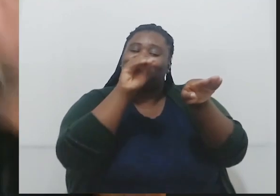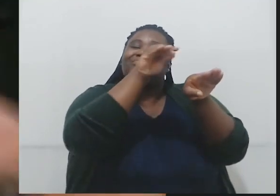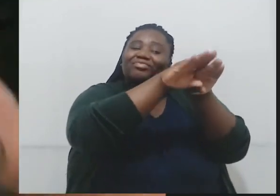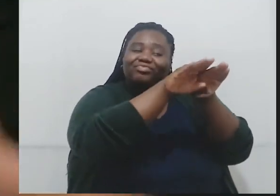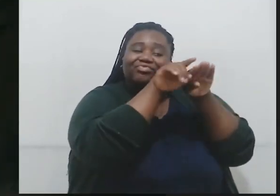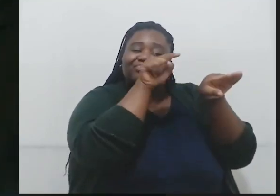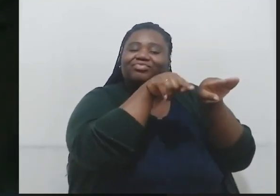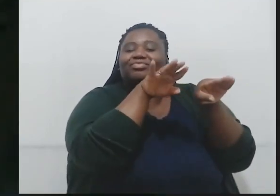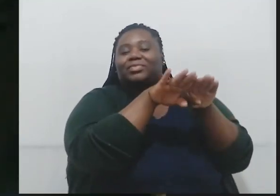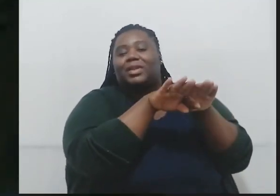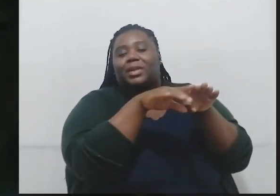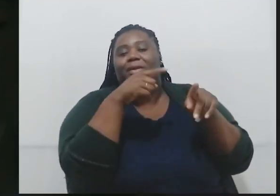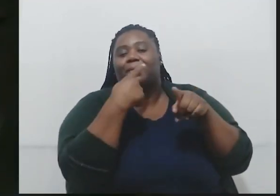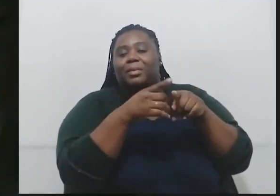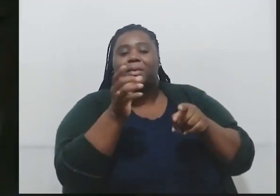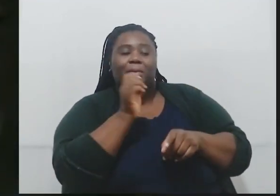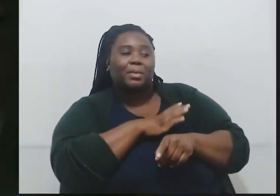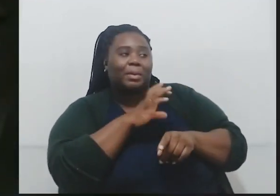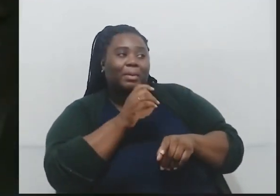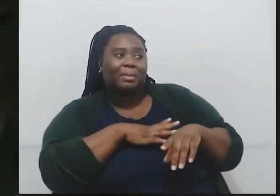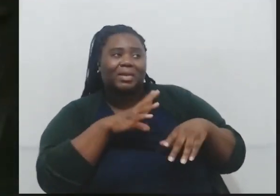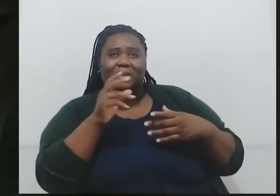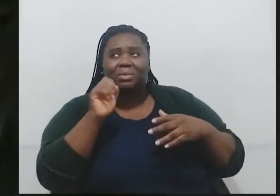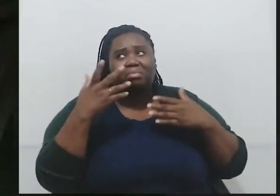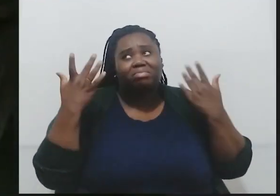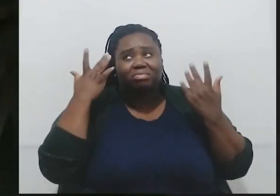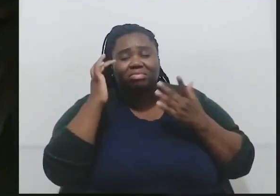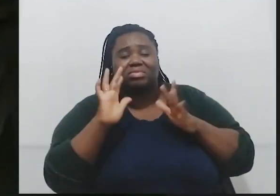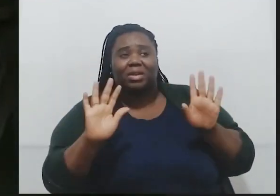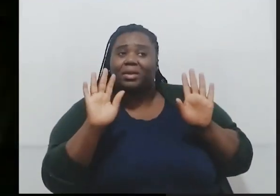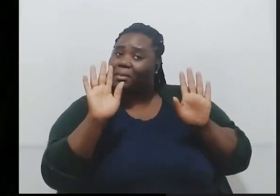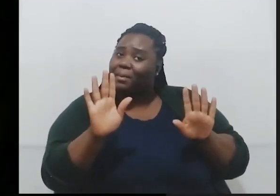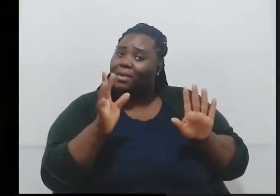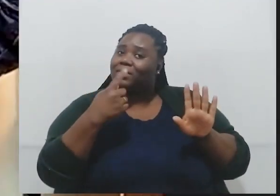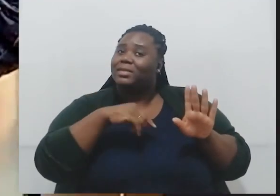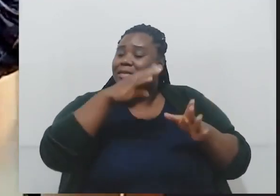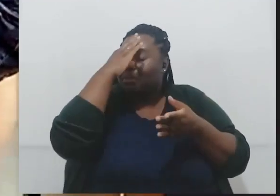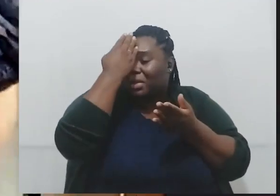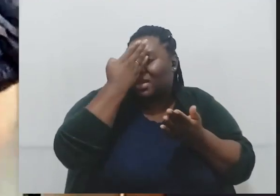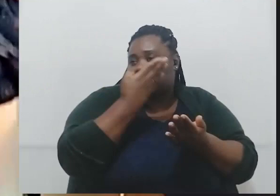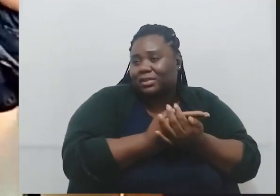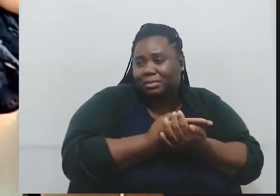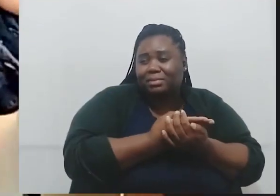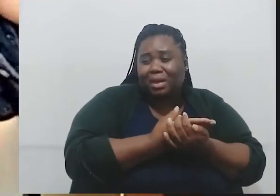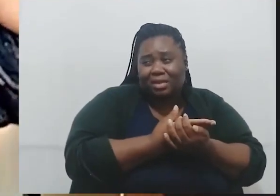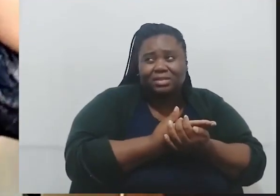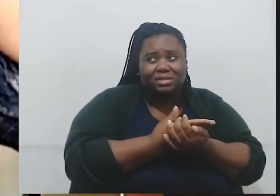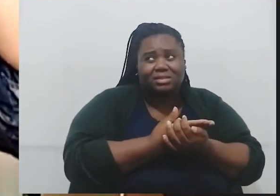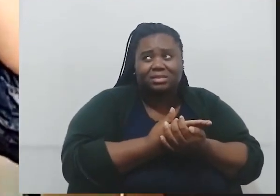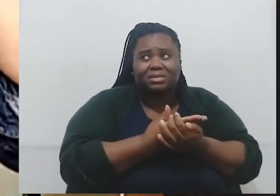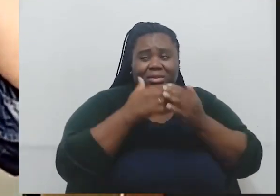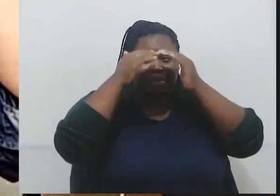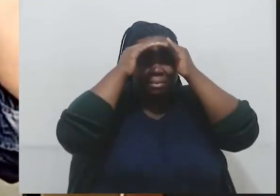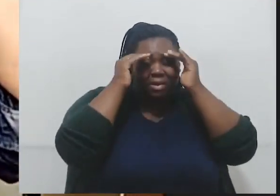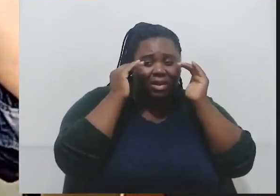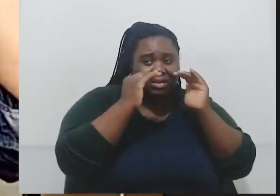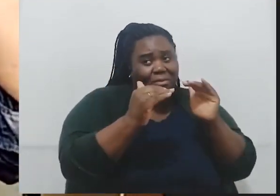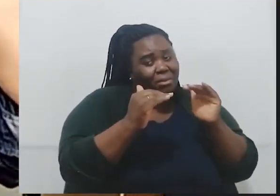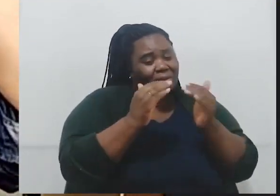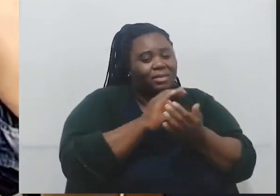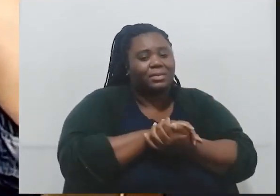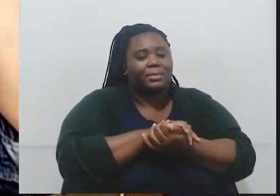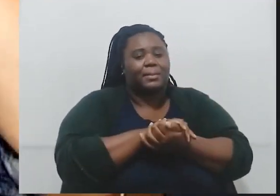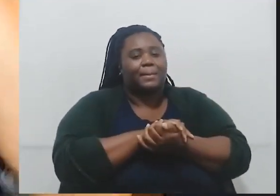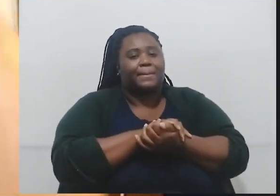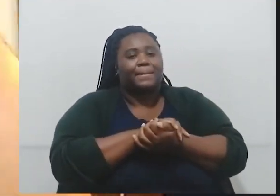é, você ter uma certa tranquilidade para trabalhar. Umas coisas que acontecem nos processos de direção,